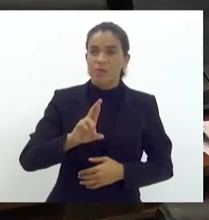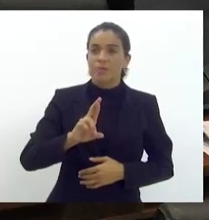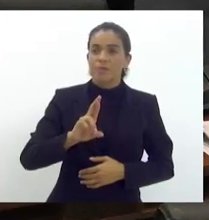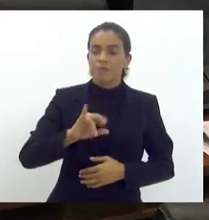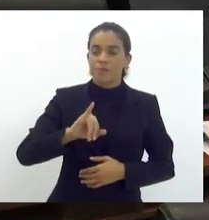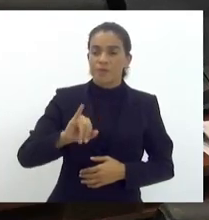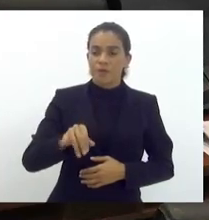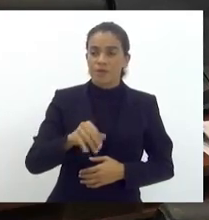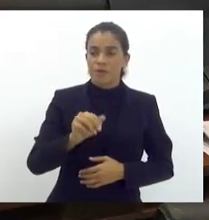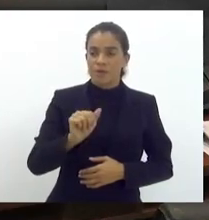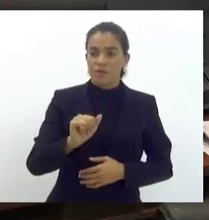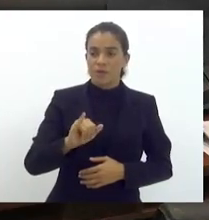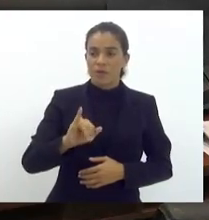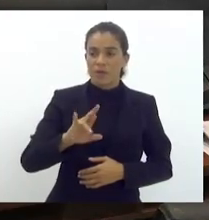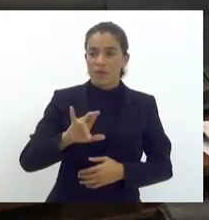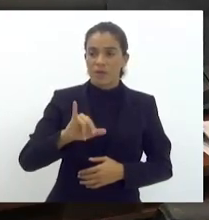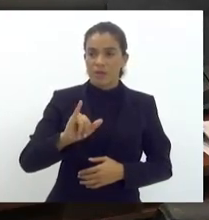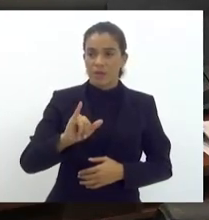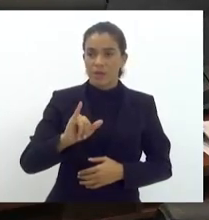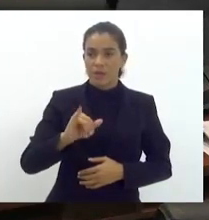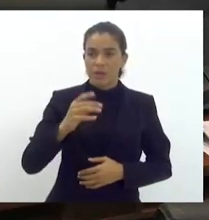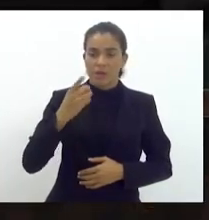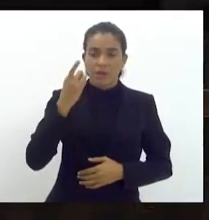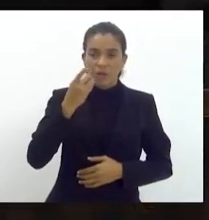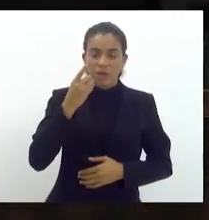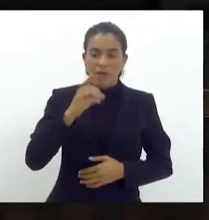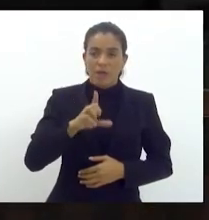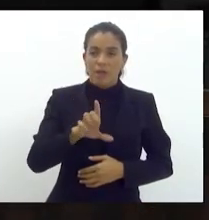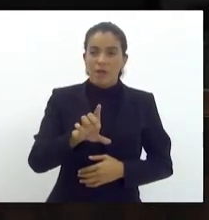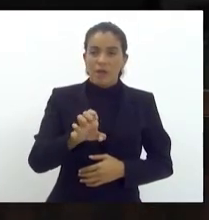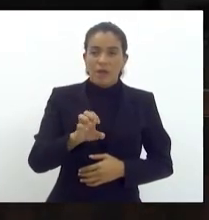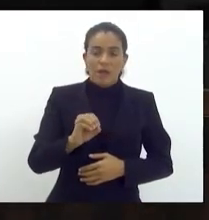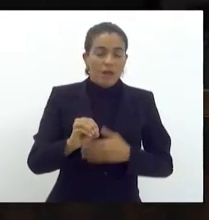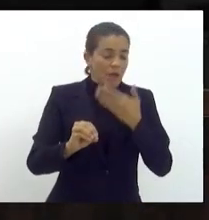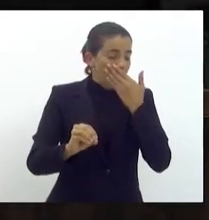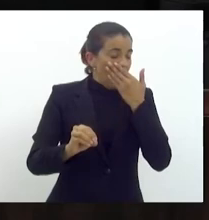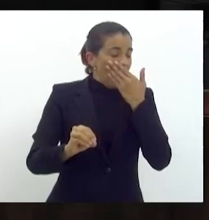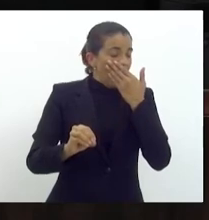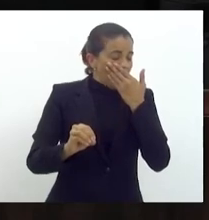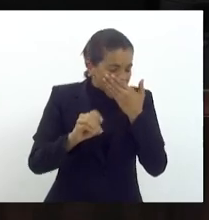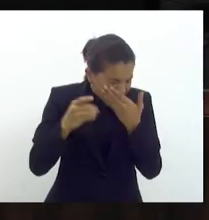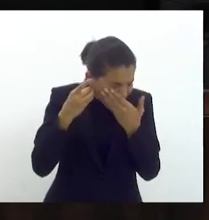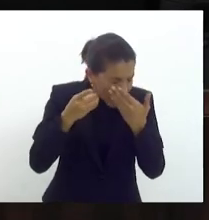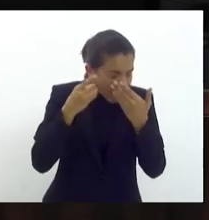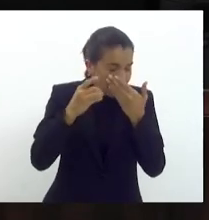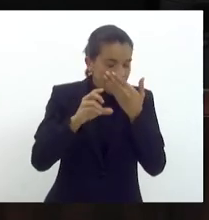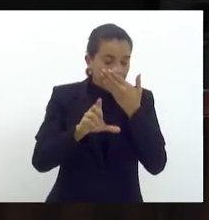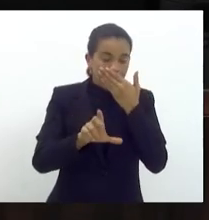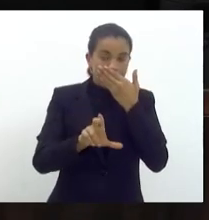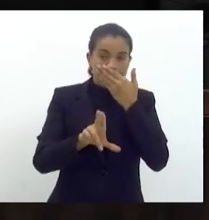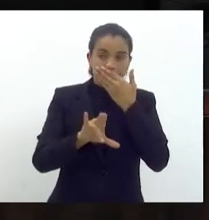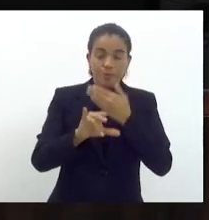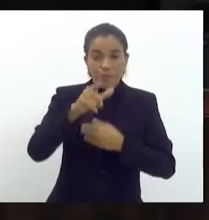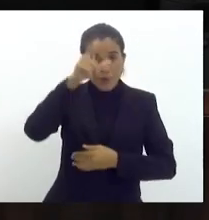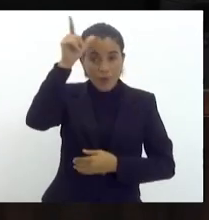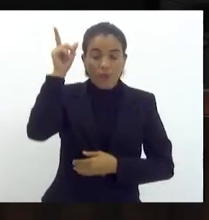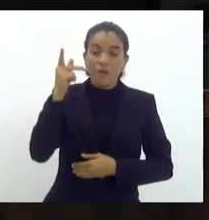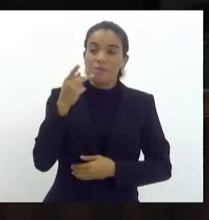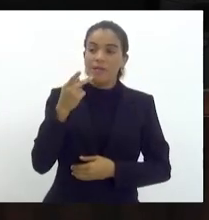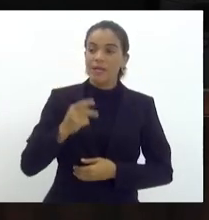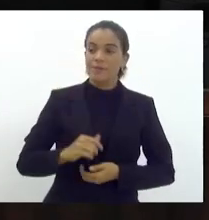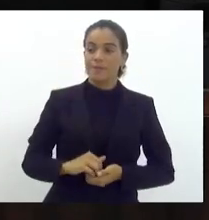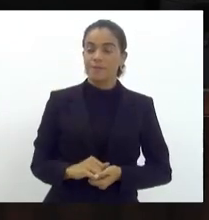Jari Oliveira deputado Léo Vieira Deputado Luiz Paulo